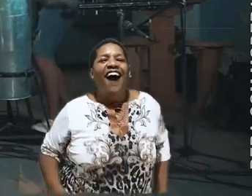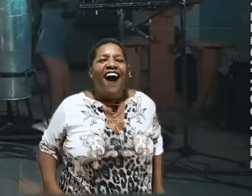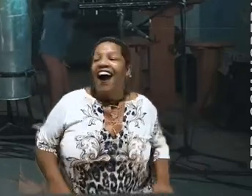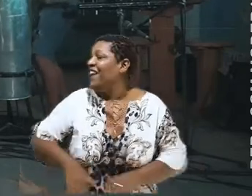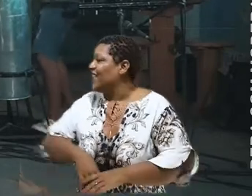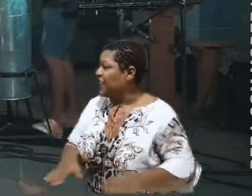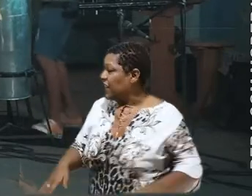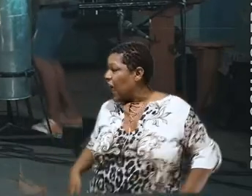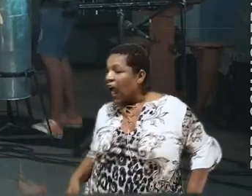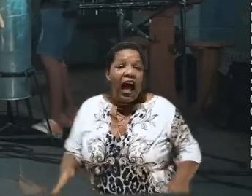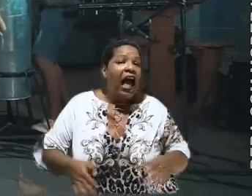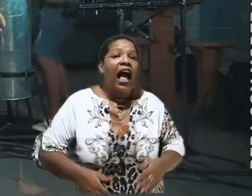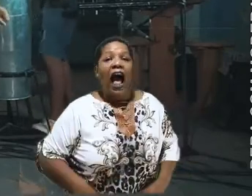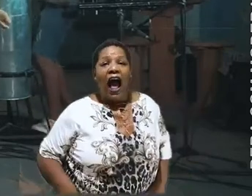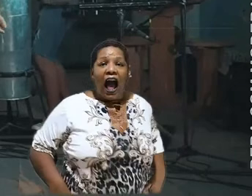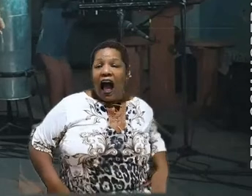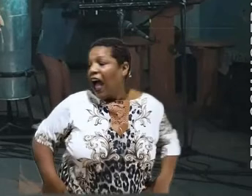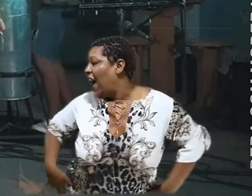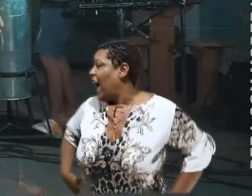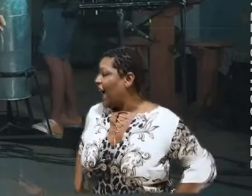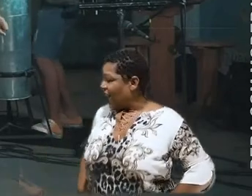E aí